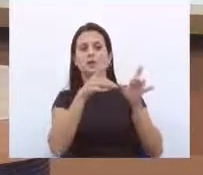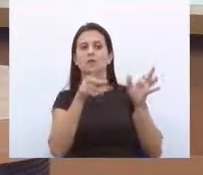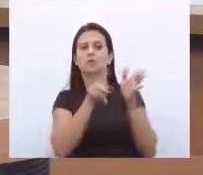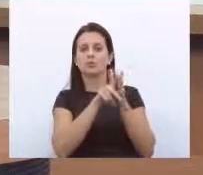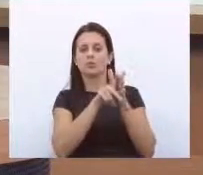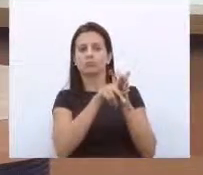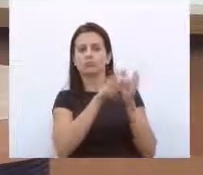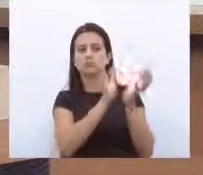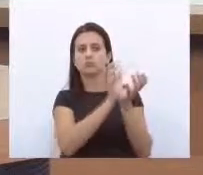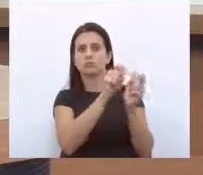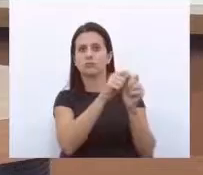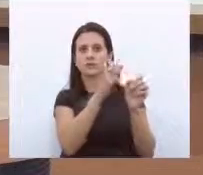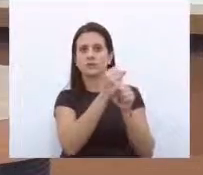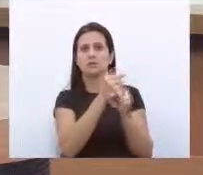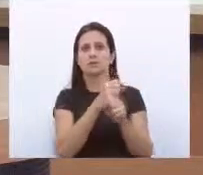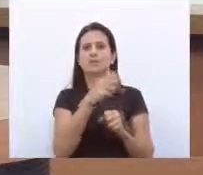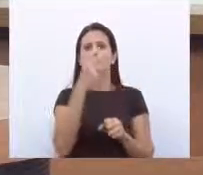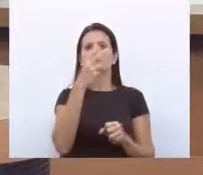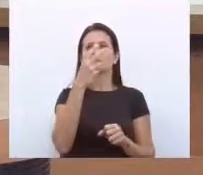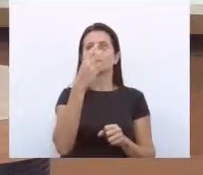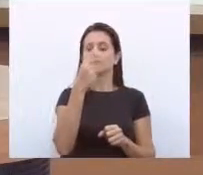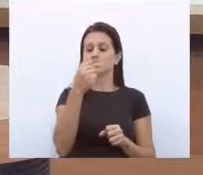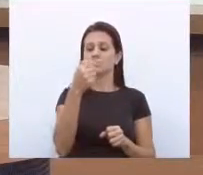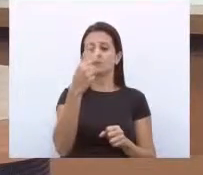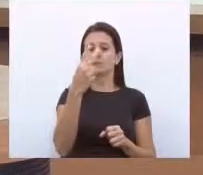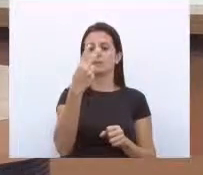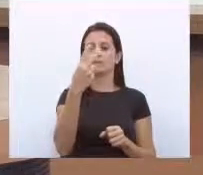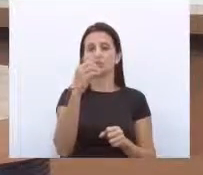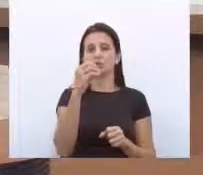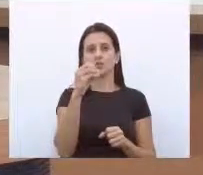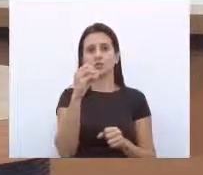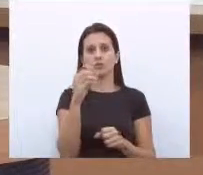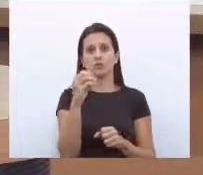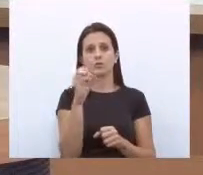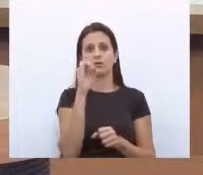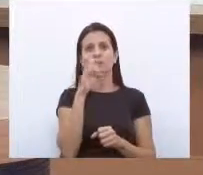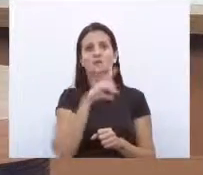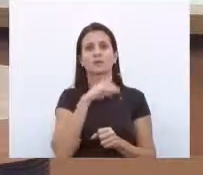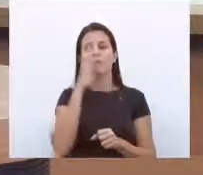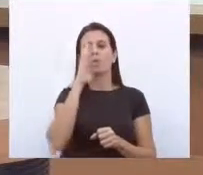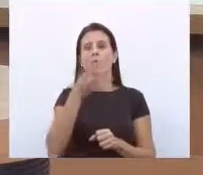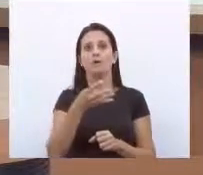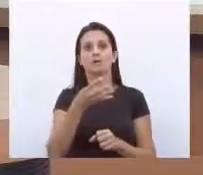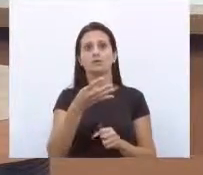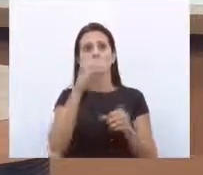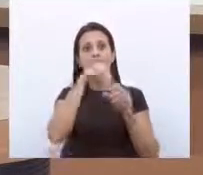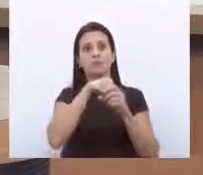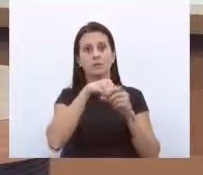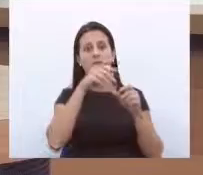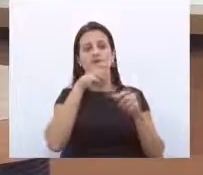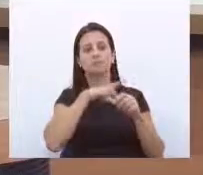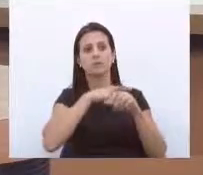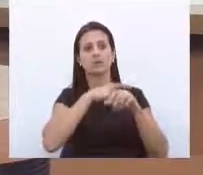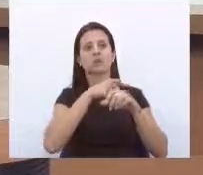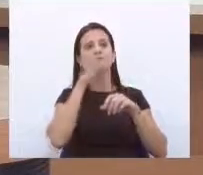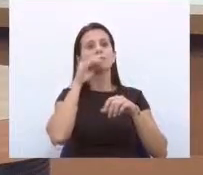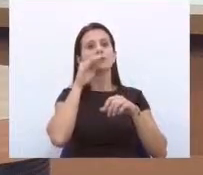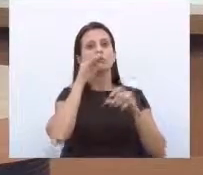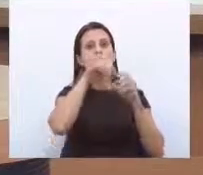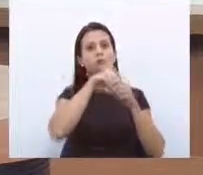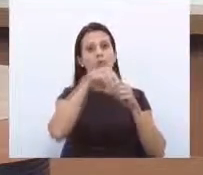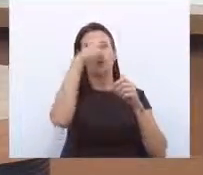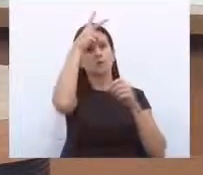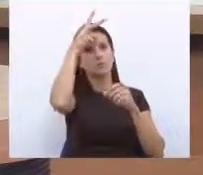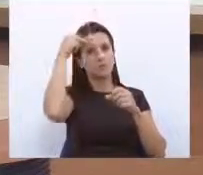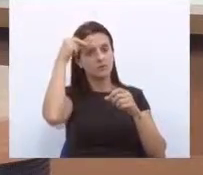outra situação, 720 itens, para que nós vamos pagar 4 milhões e meio se nós temos profissionais competentes dentro da prefeitura e funcionários